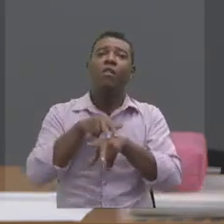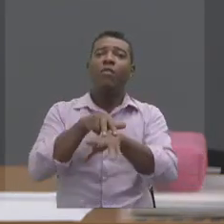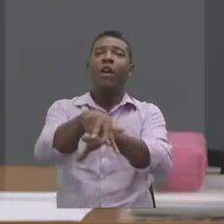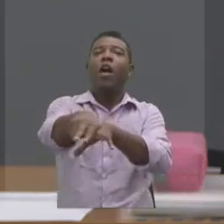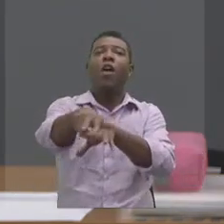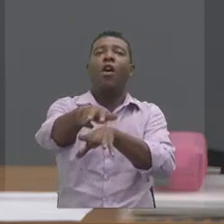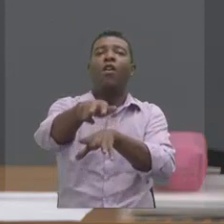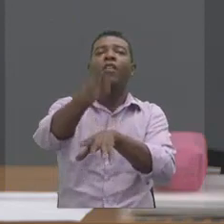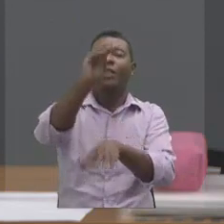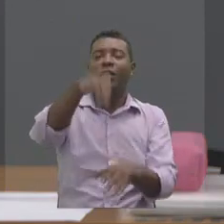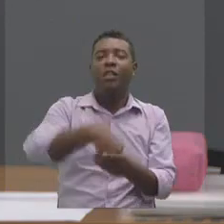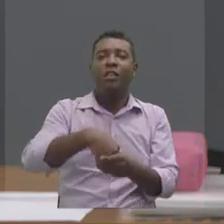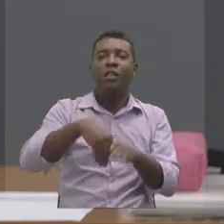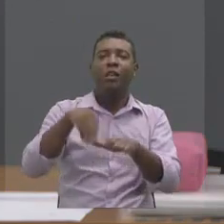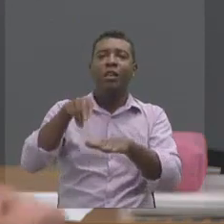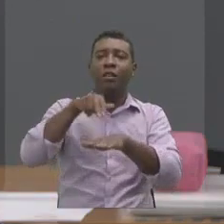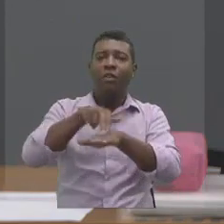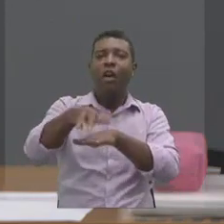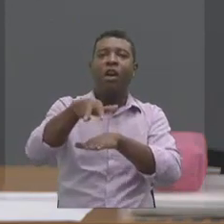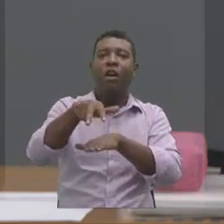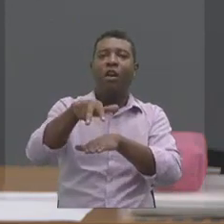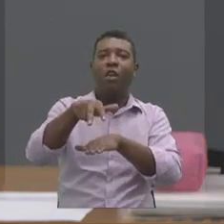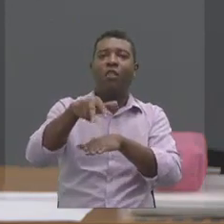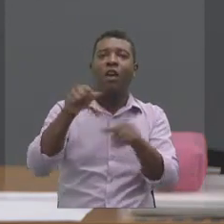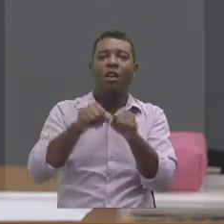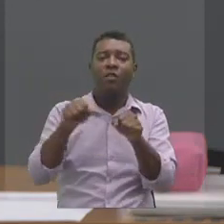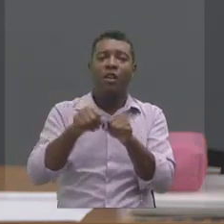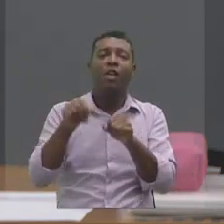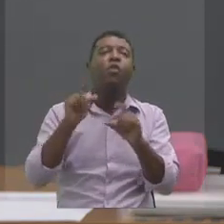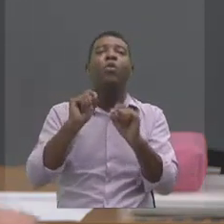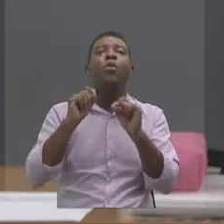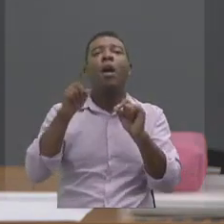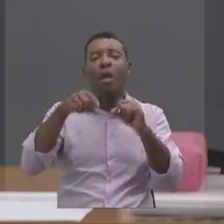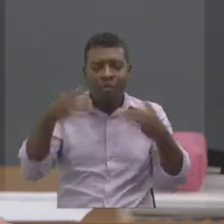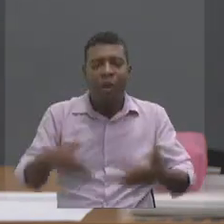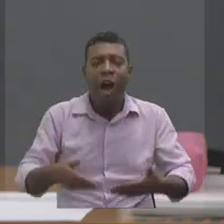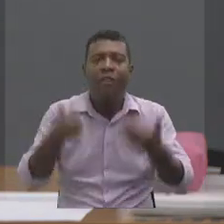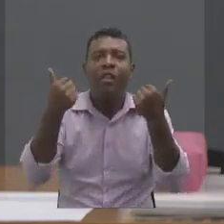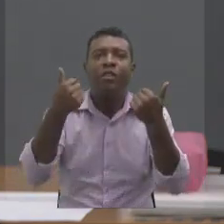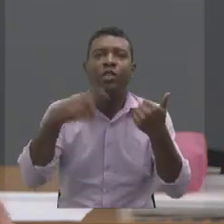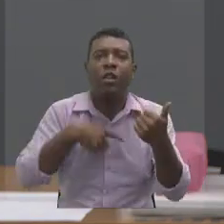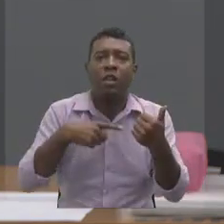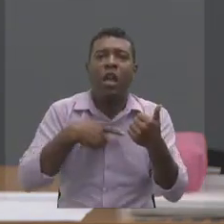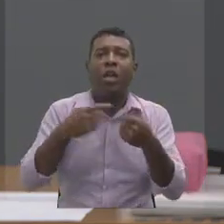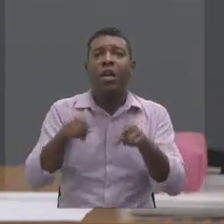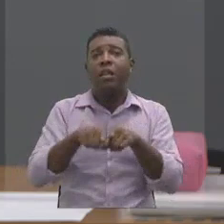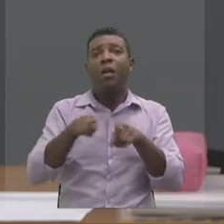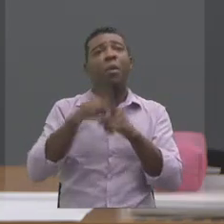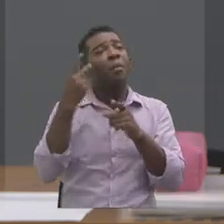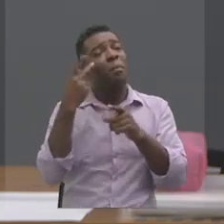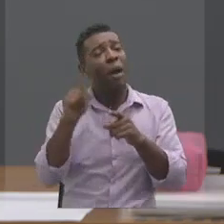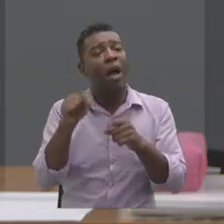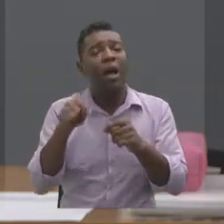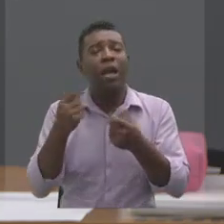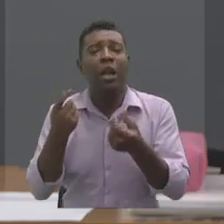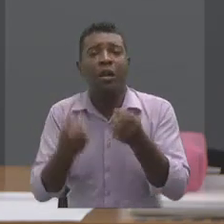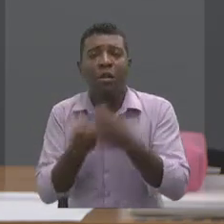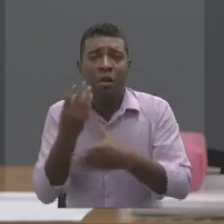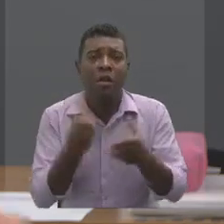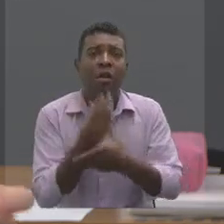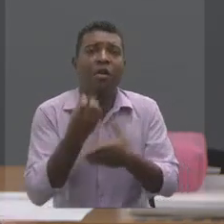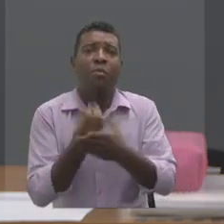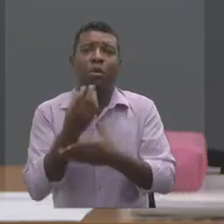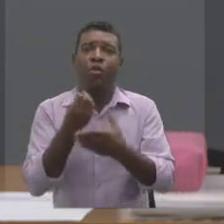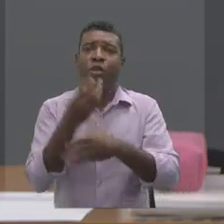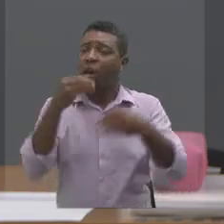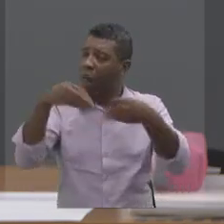né e um potencial de avançar tanto na questão de né de linhas aí para escoamento de produção como também para linhas de né de